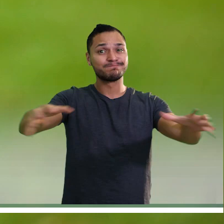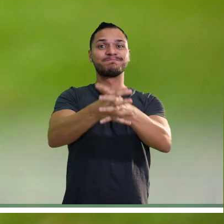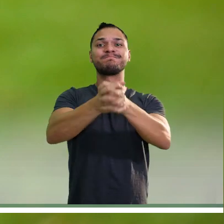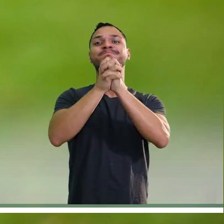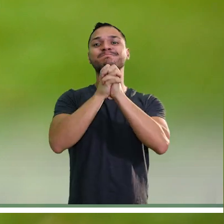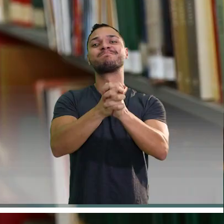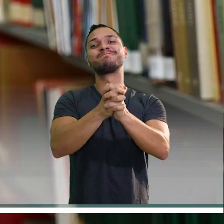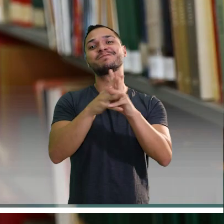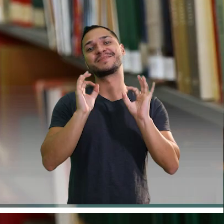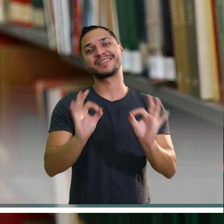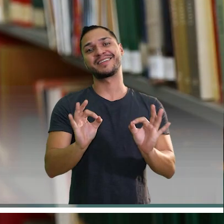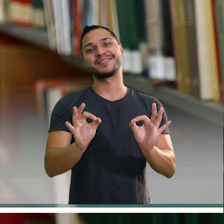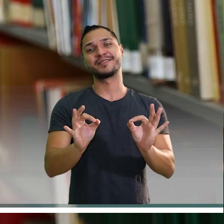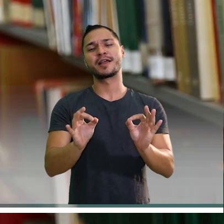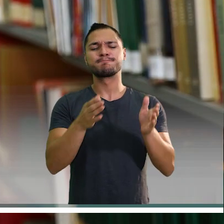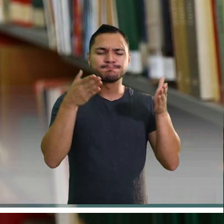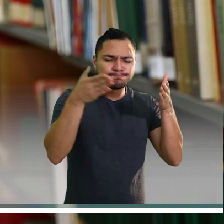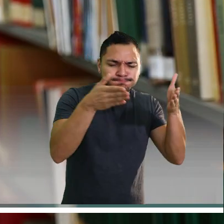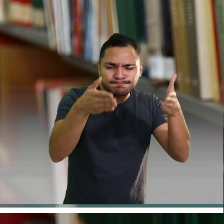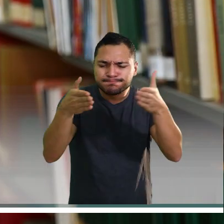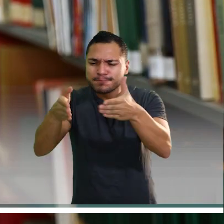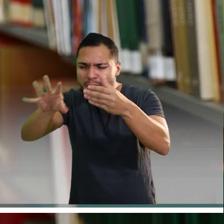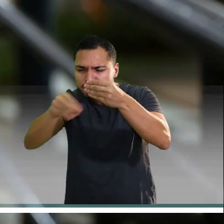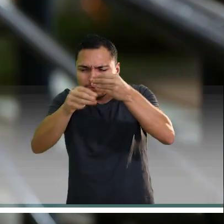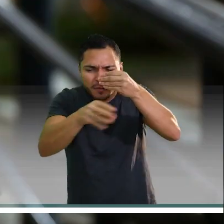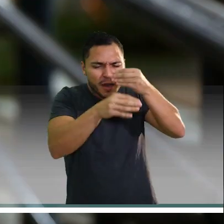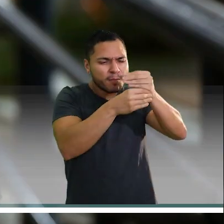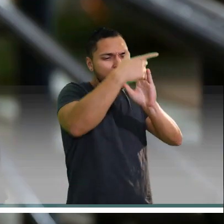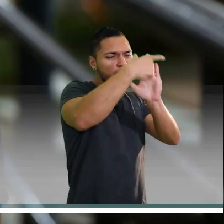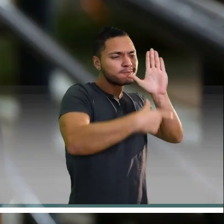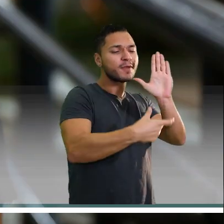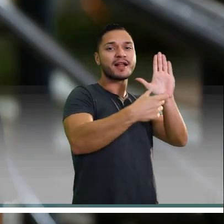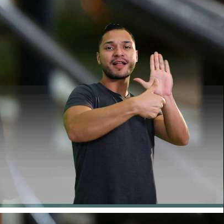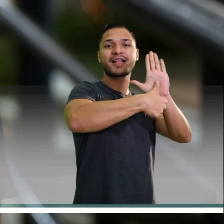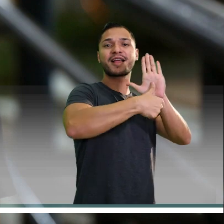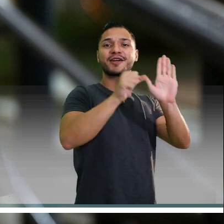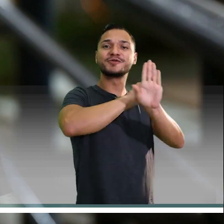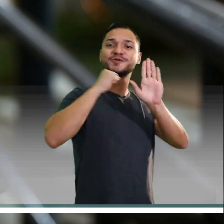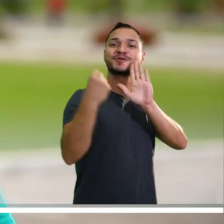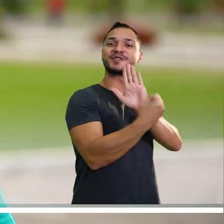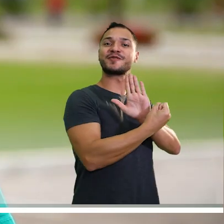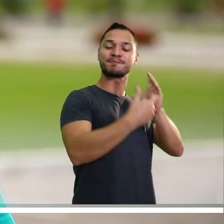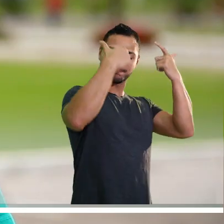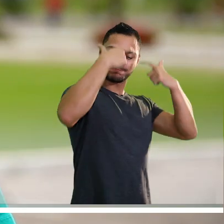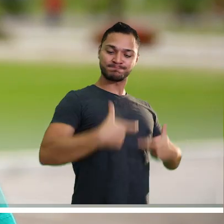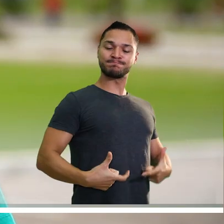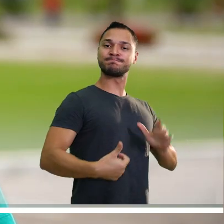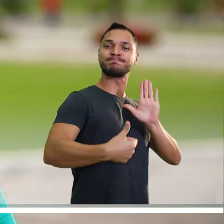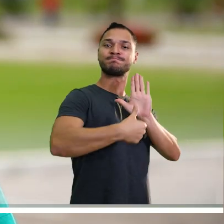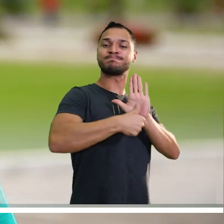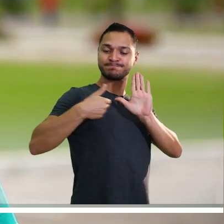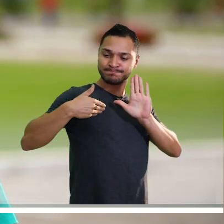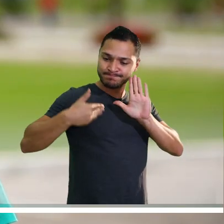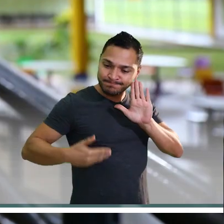mas completa. E que cada singularidade constrói uma identidade coletiva. A UFV acredita que